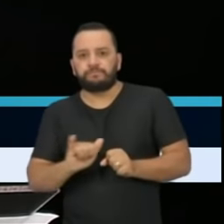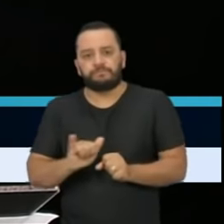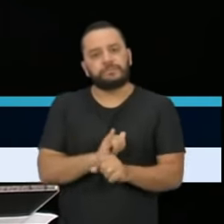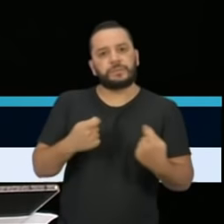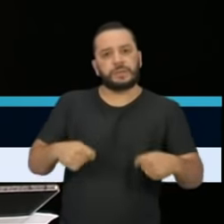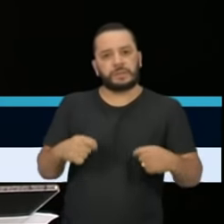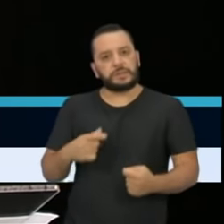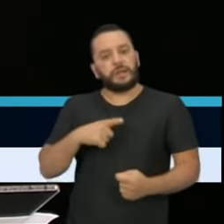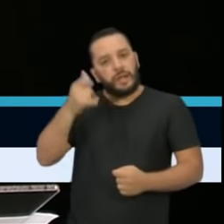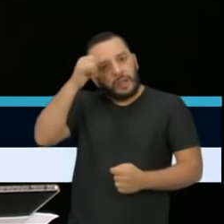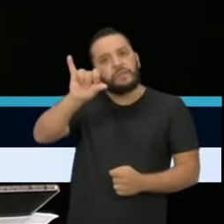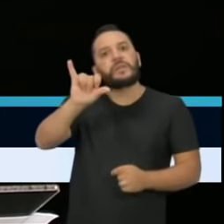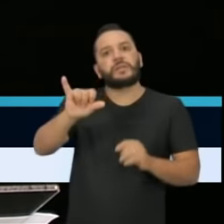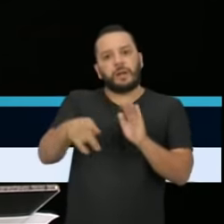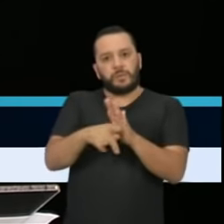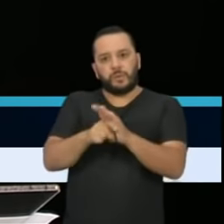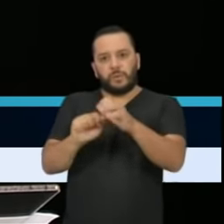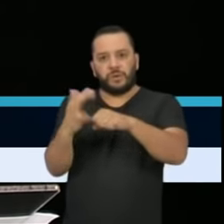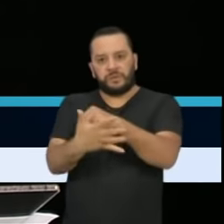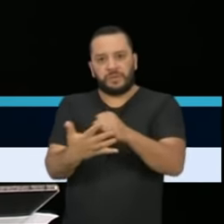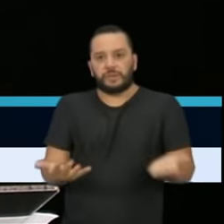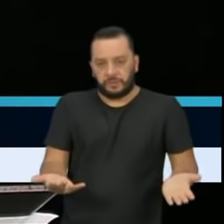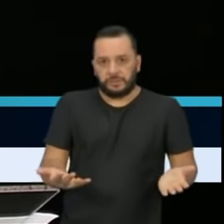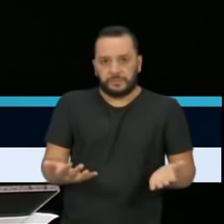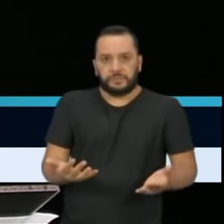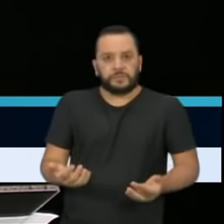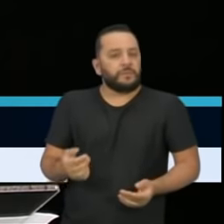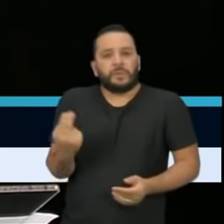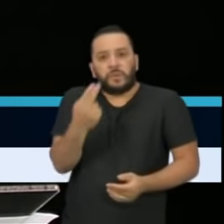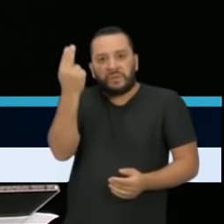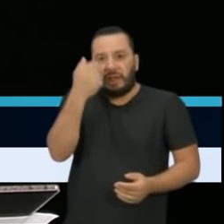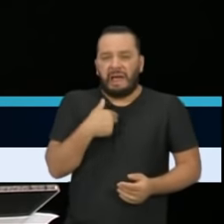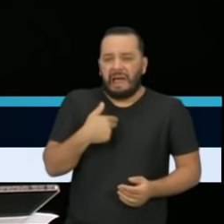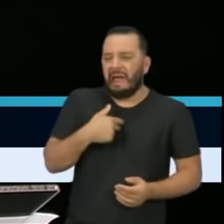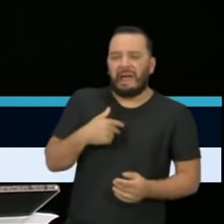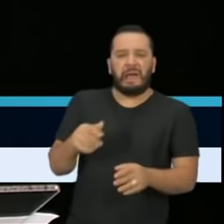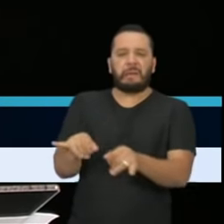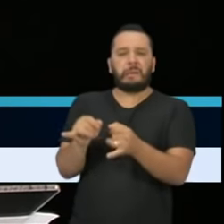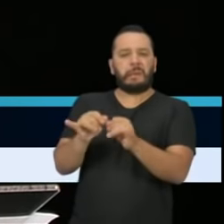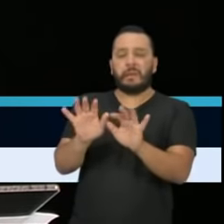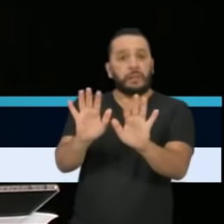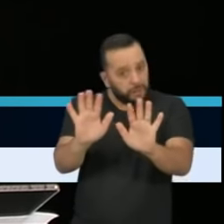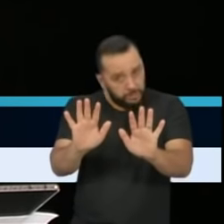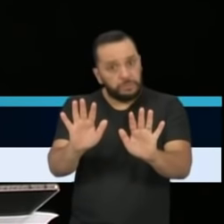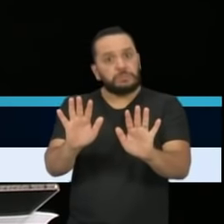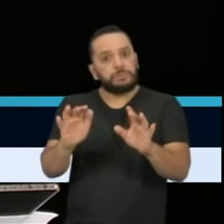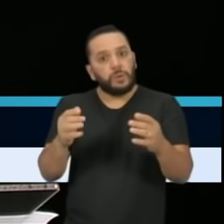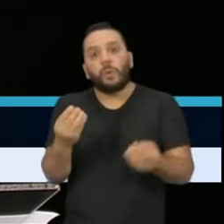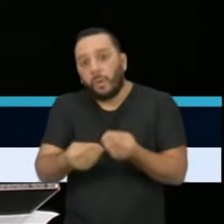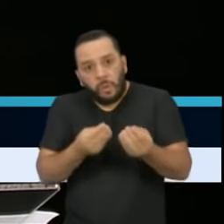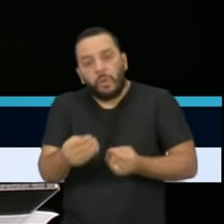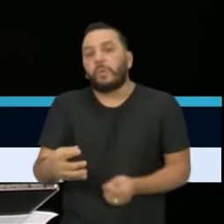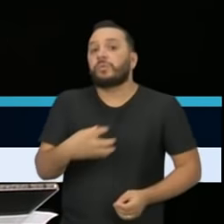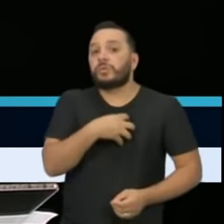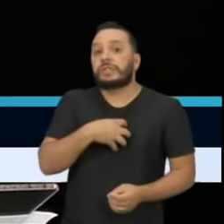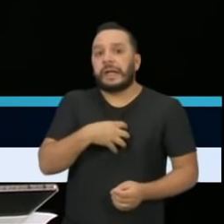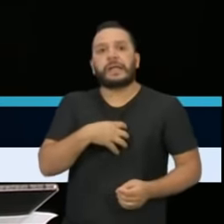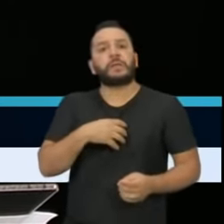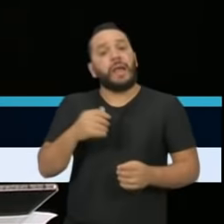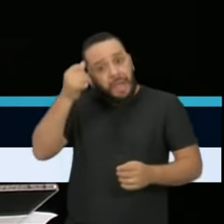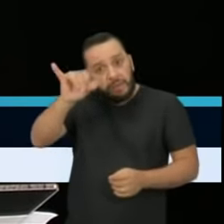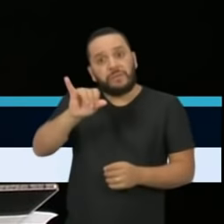Contra o coronavírus, não há meias palavras. O que temos que fazer? Qual é a melhor forma de nos